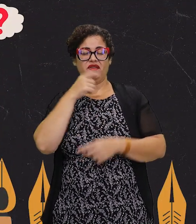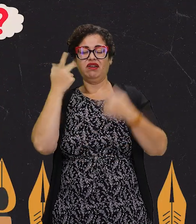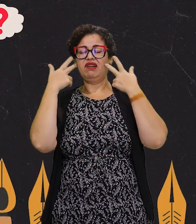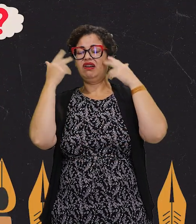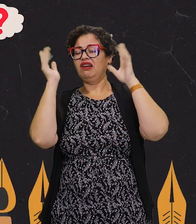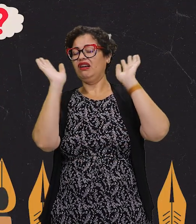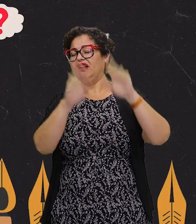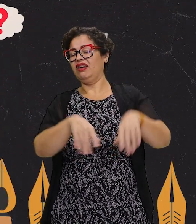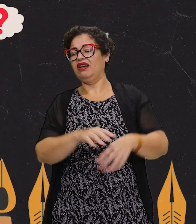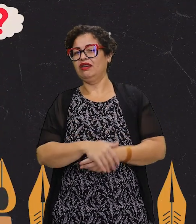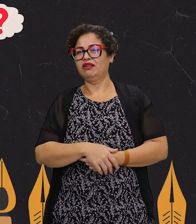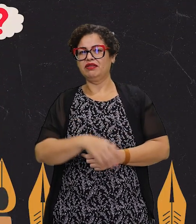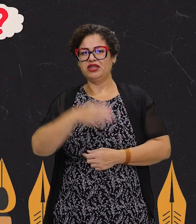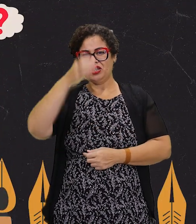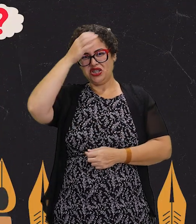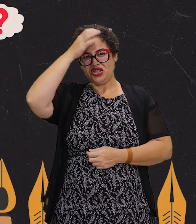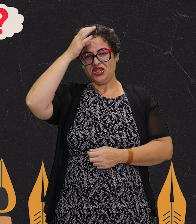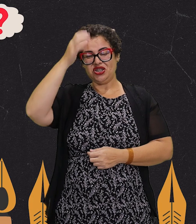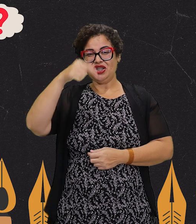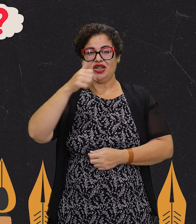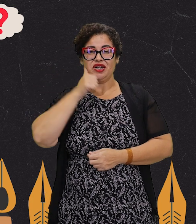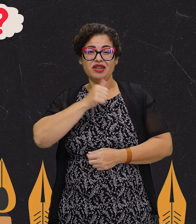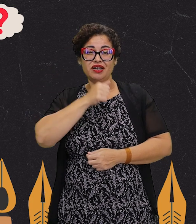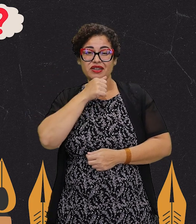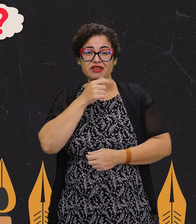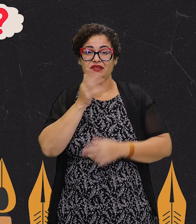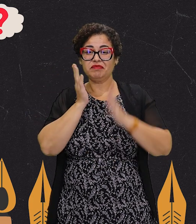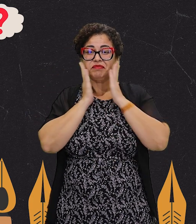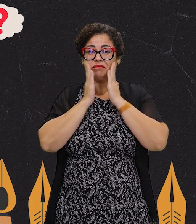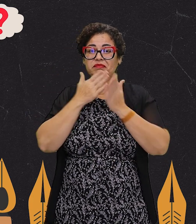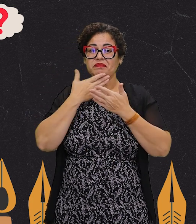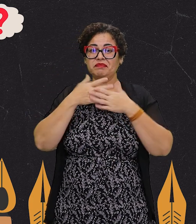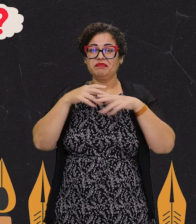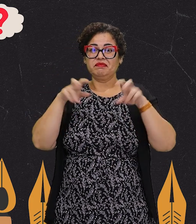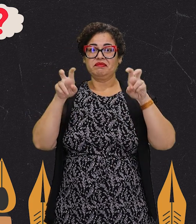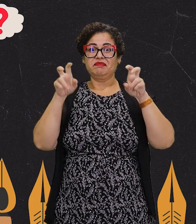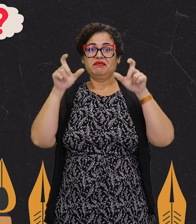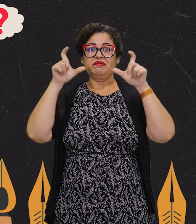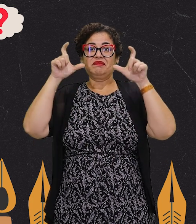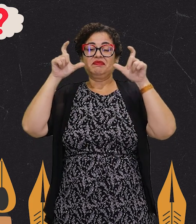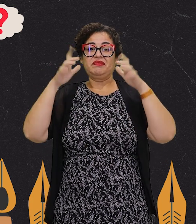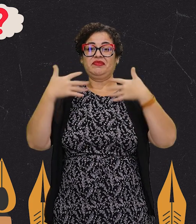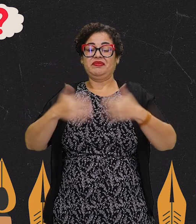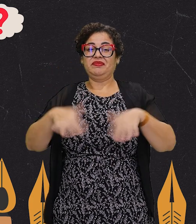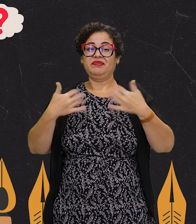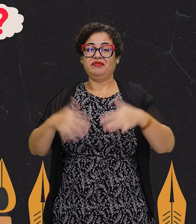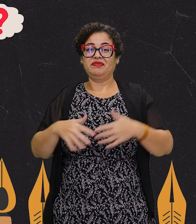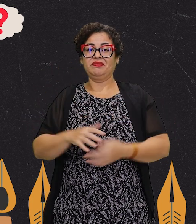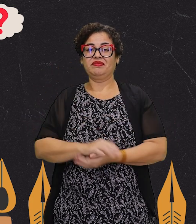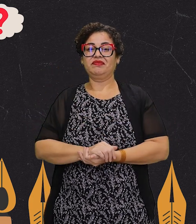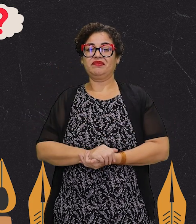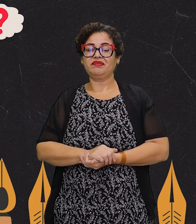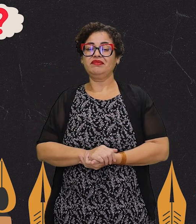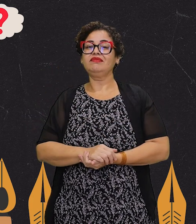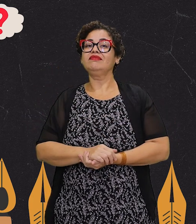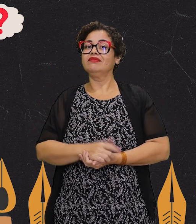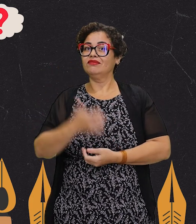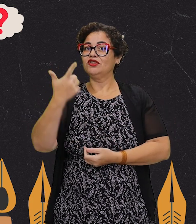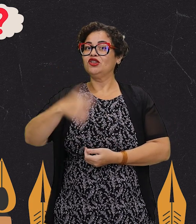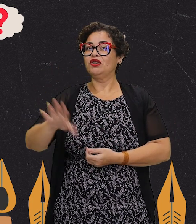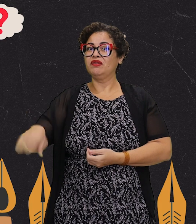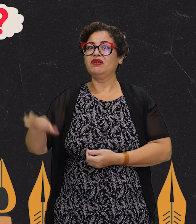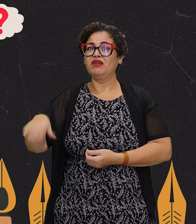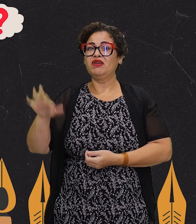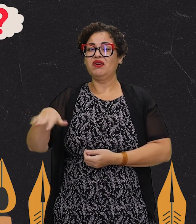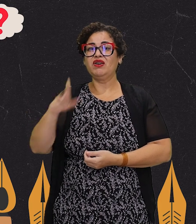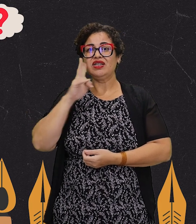avó não ligou muito, mas tia Emília ficou de olho. Daí a pouco, ela cutucou